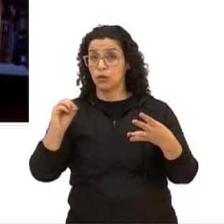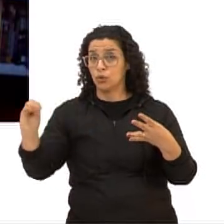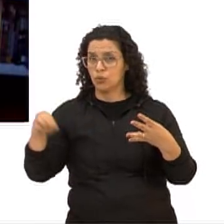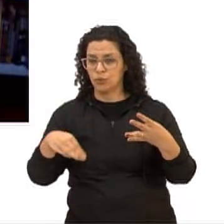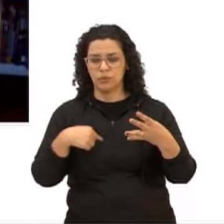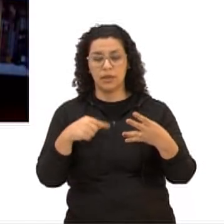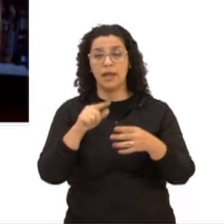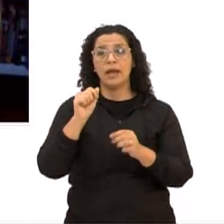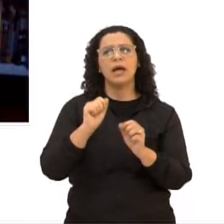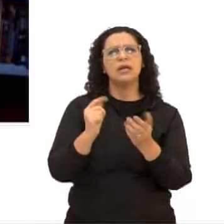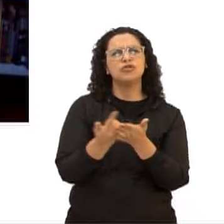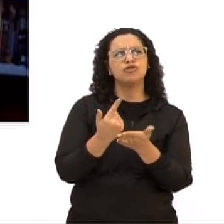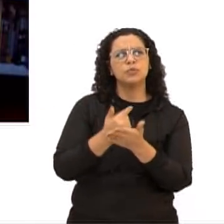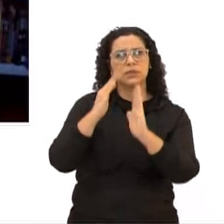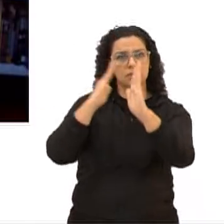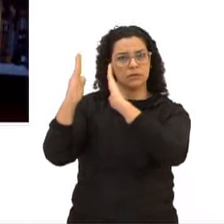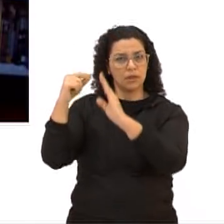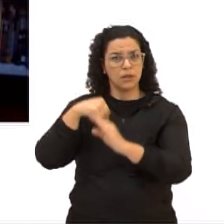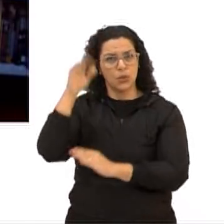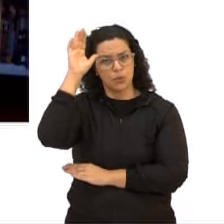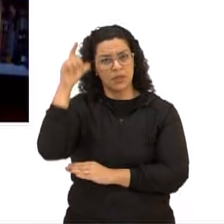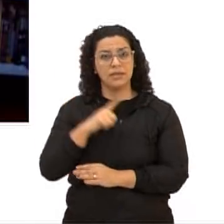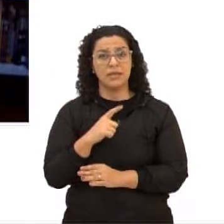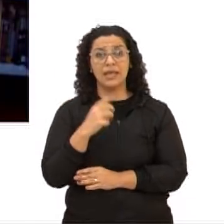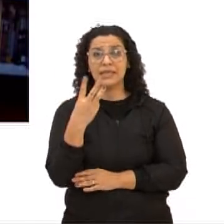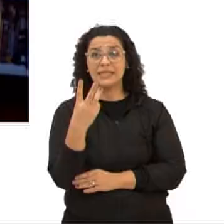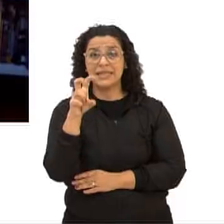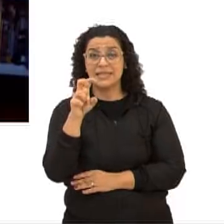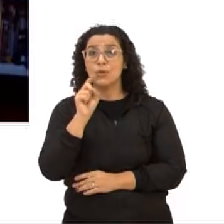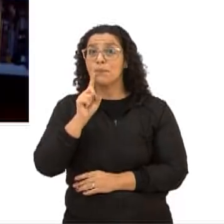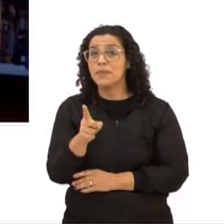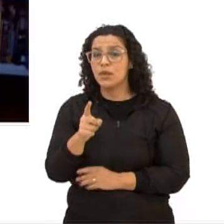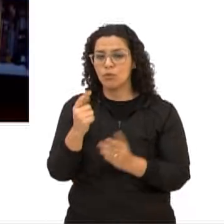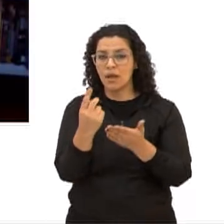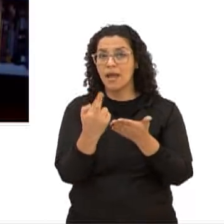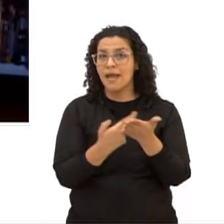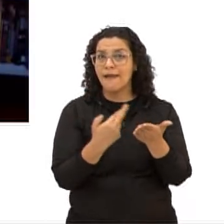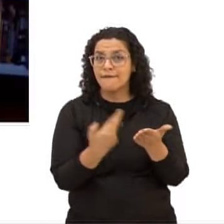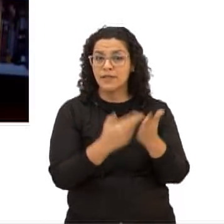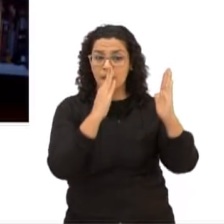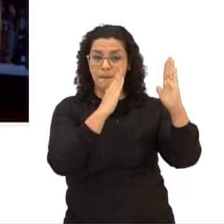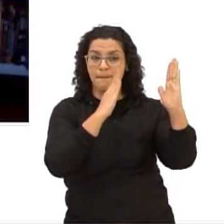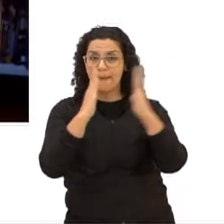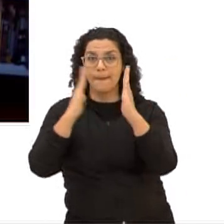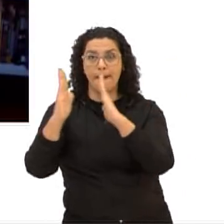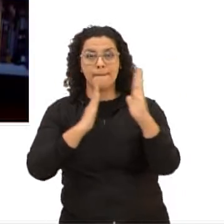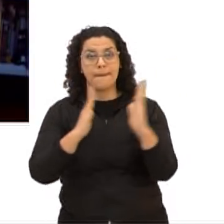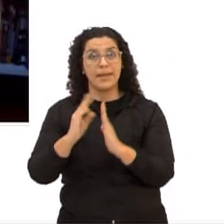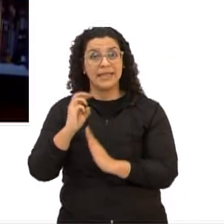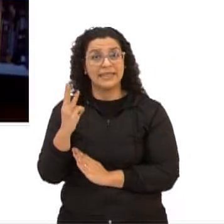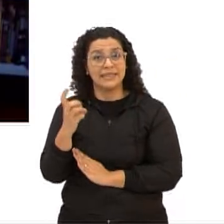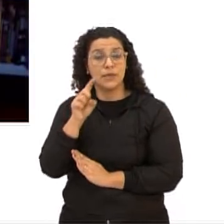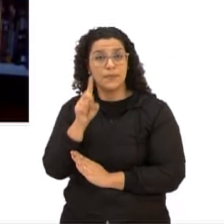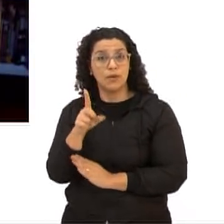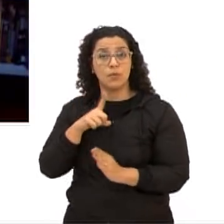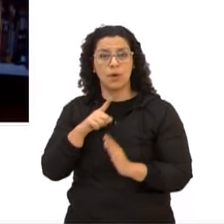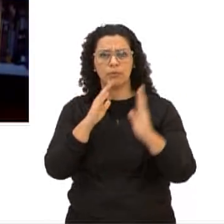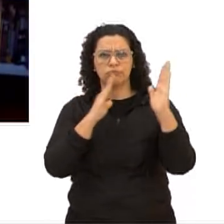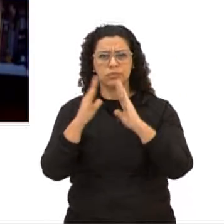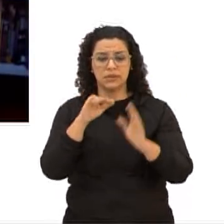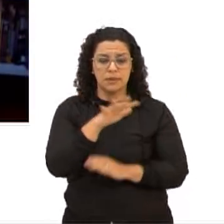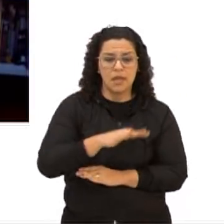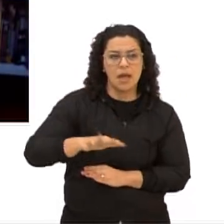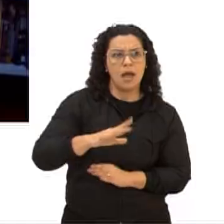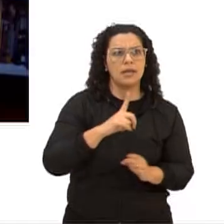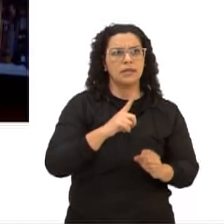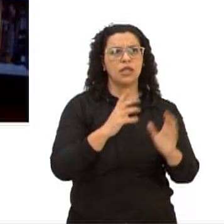A Gibiteca de Curitiba tem 35 mil quadrinhos aproximadamente no seu acervo. E a gente distribui esse acervo aqui no